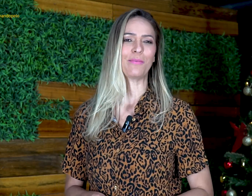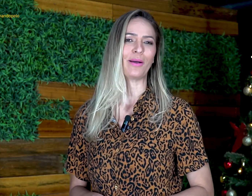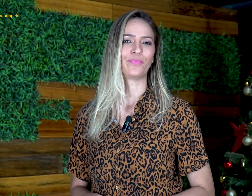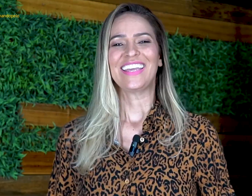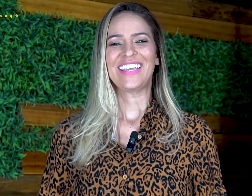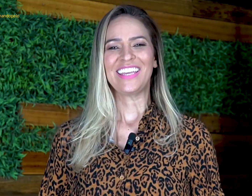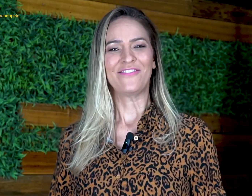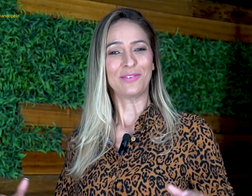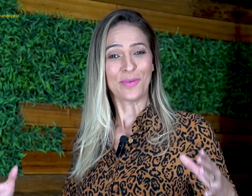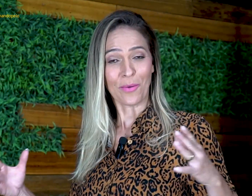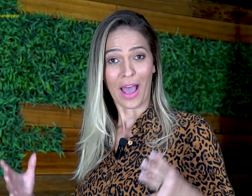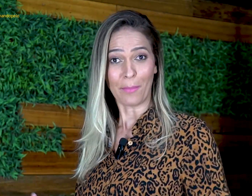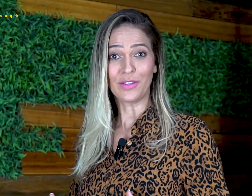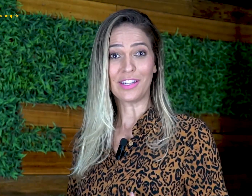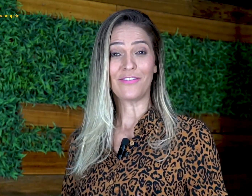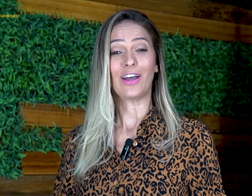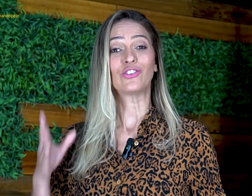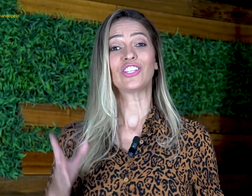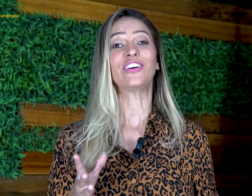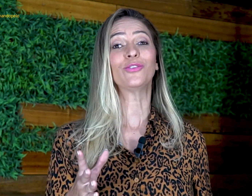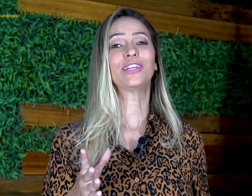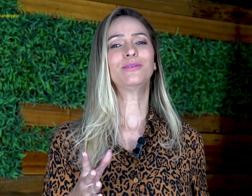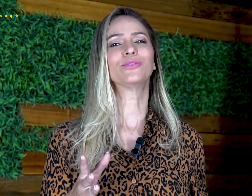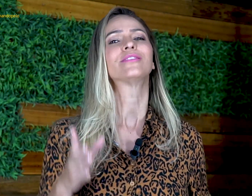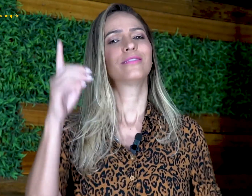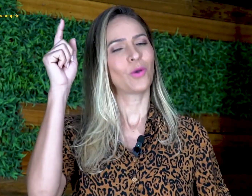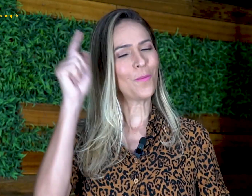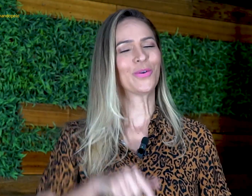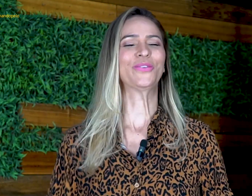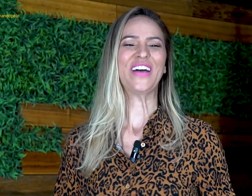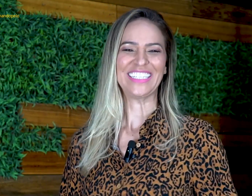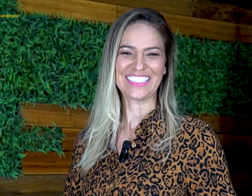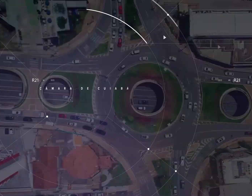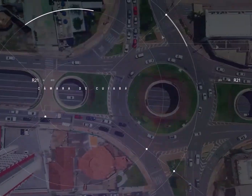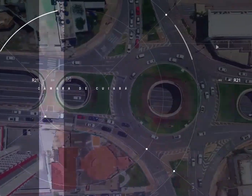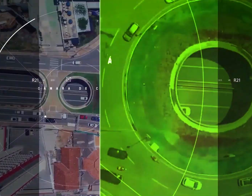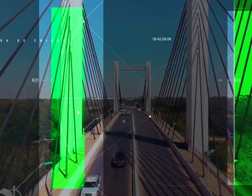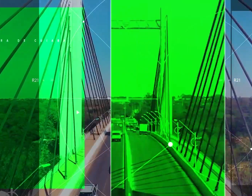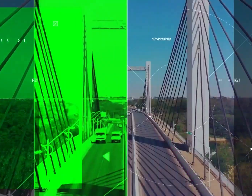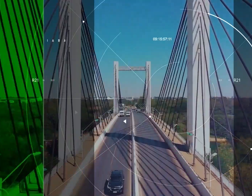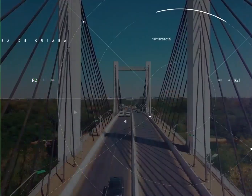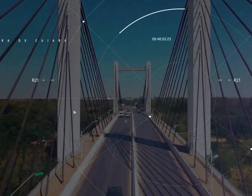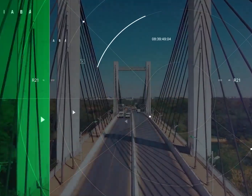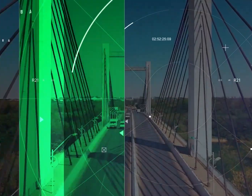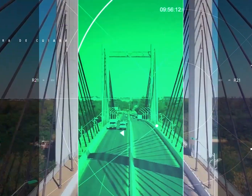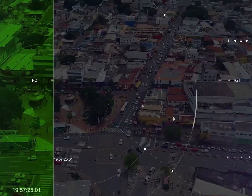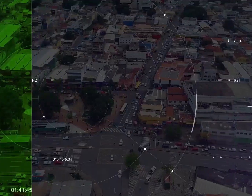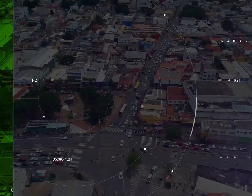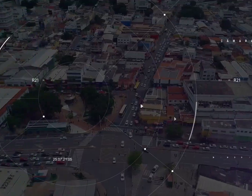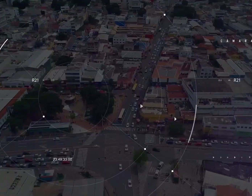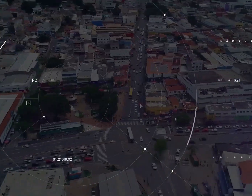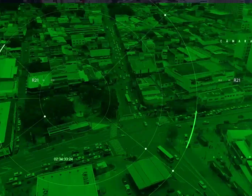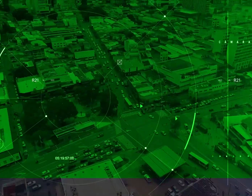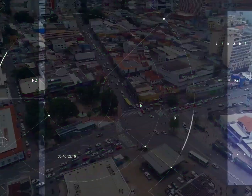Municipal de Cuiabá. E vamos para um rápido intervalo, já já voltamos com muito mais.